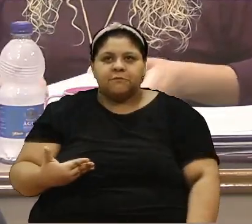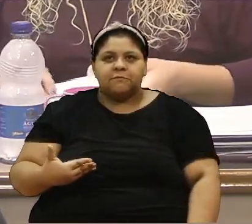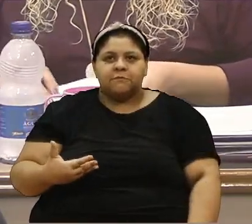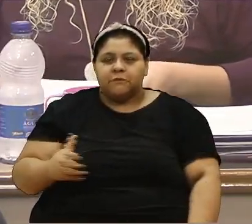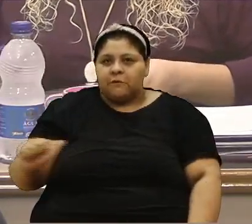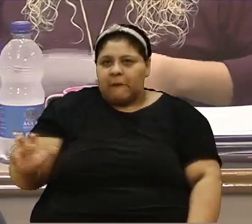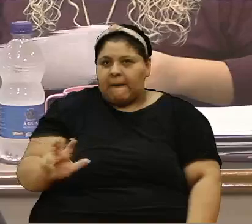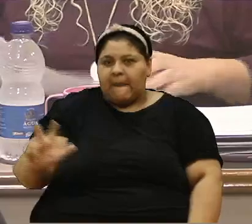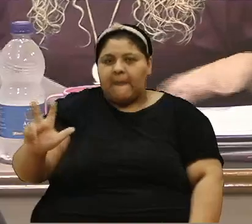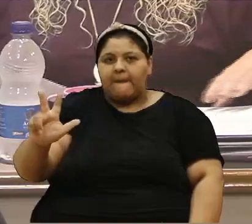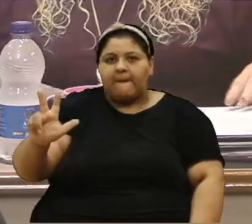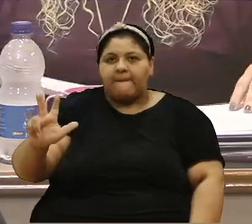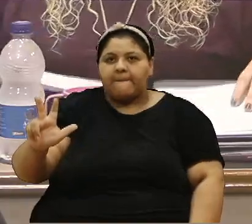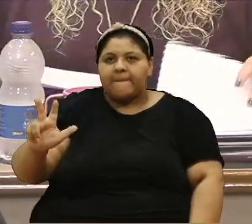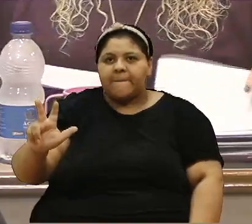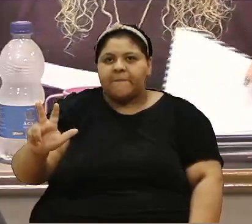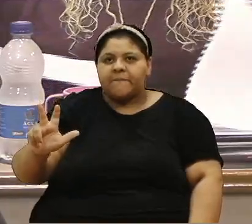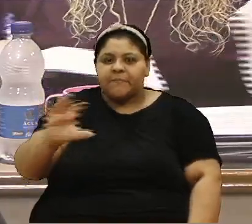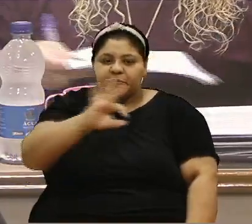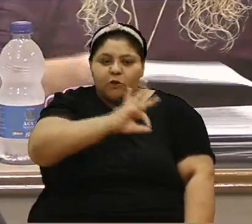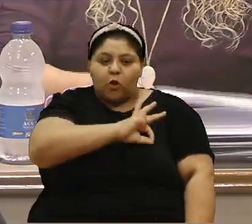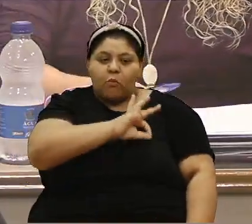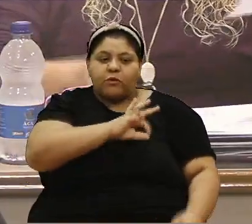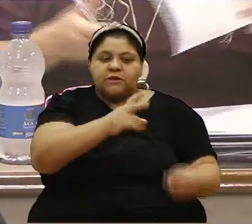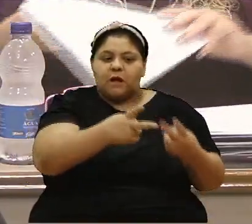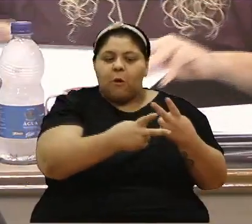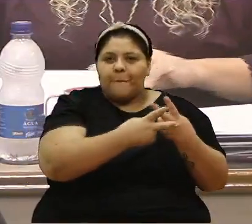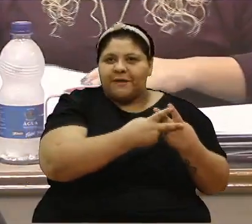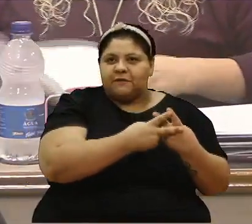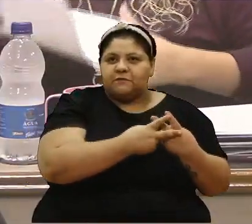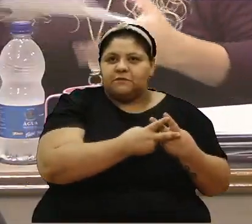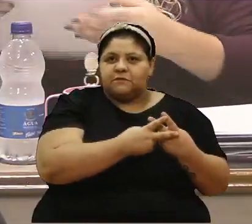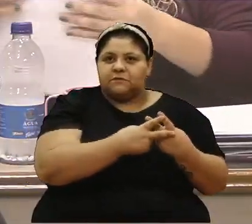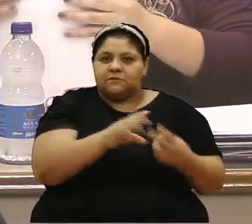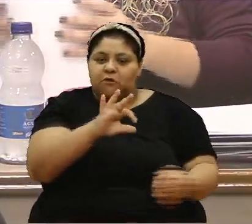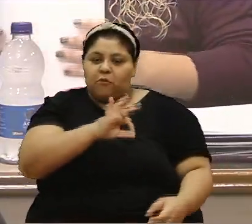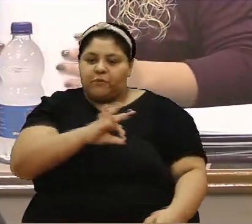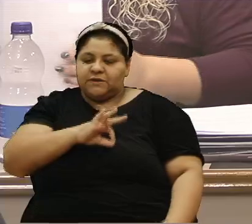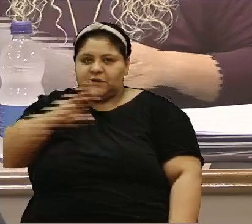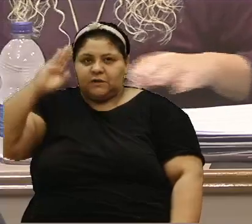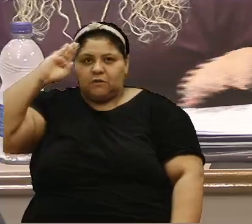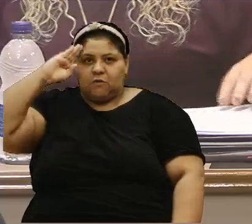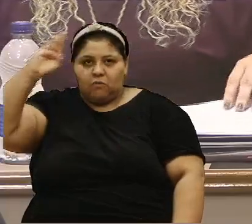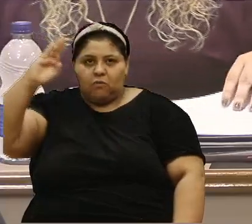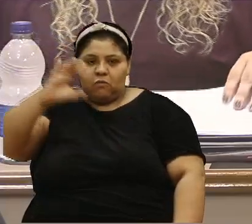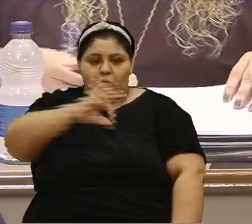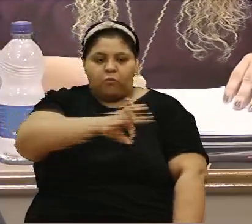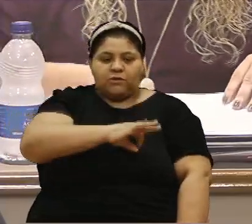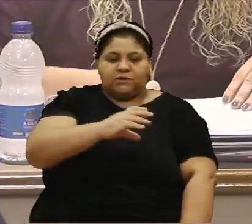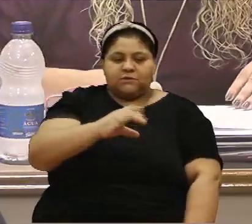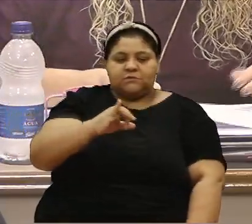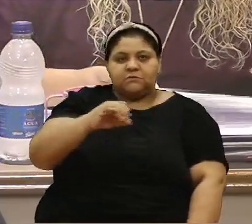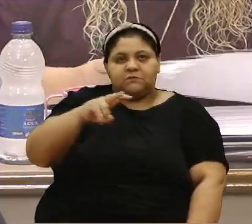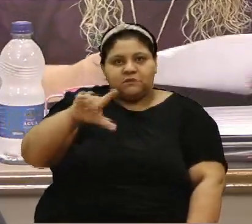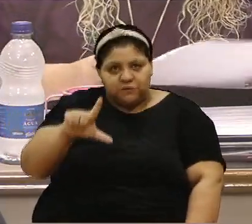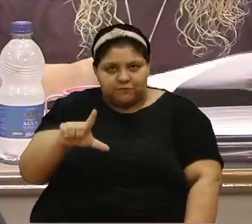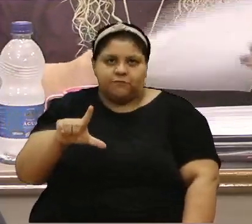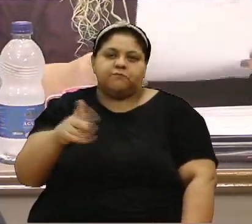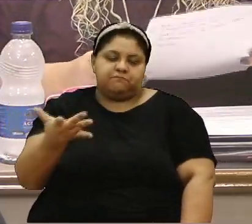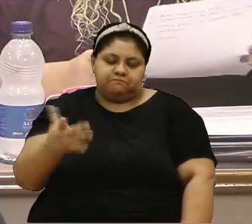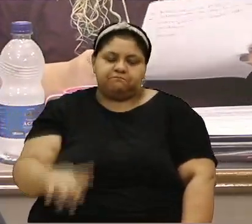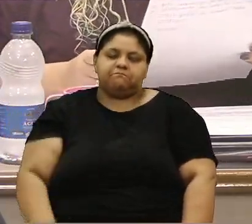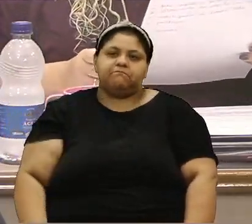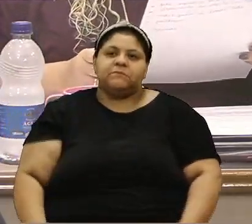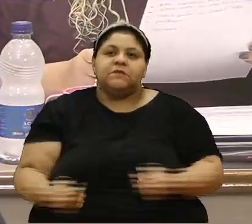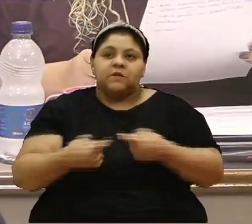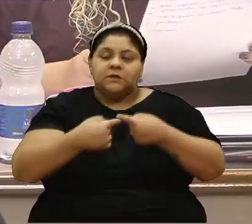o policial penal, o policial militar, o policial civil, e assim por diante. Mas, antes de